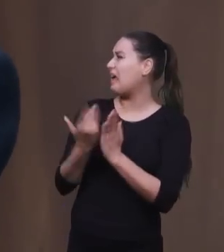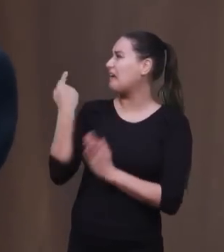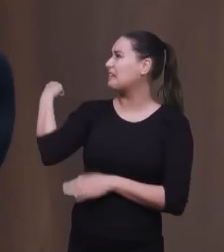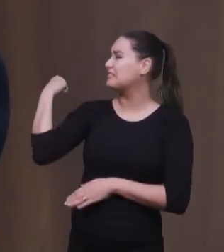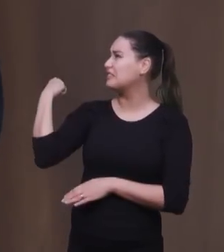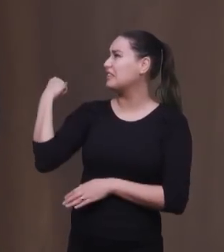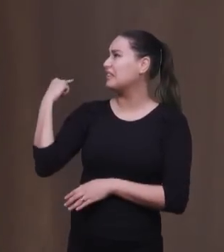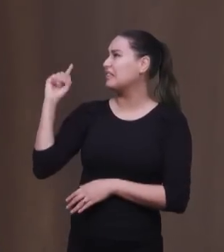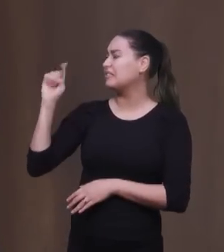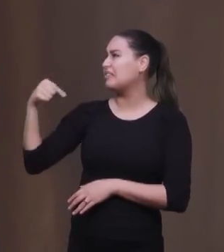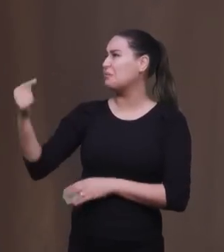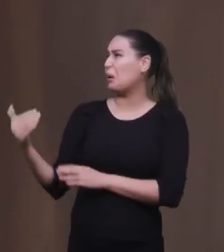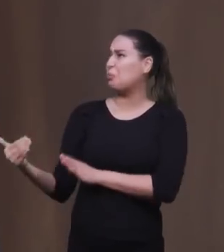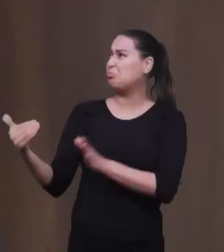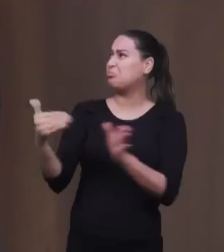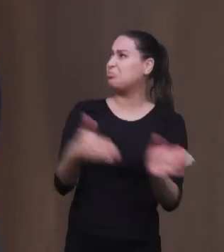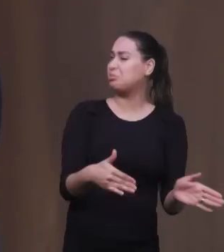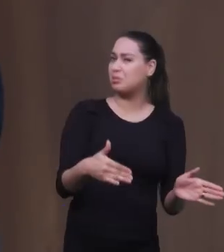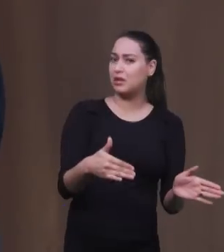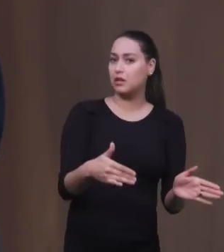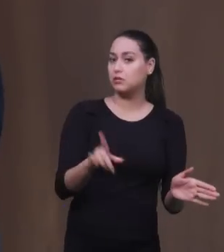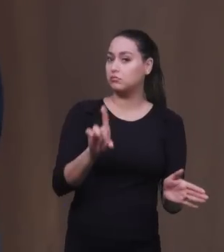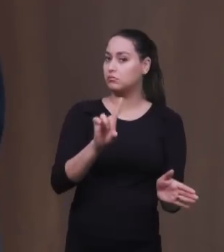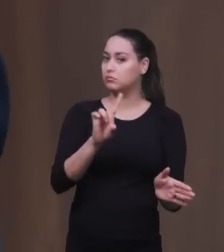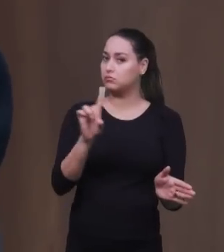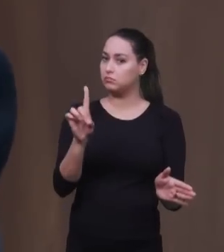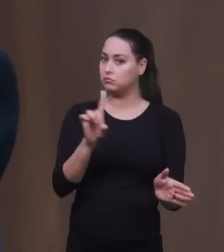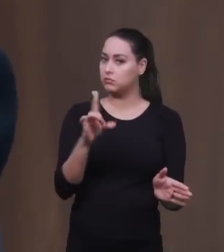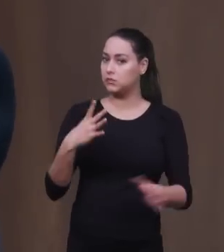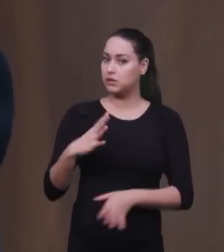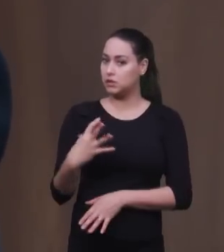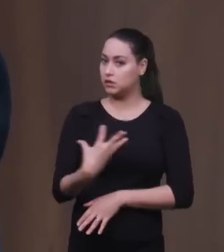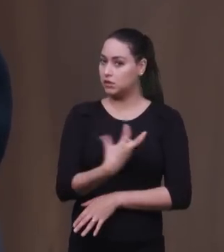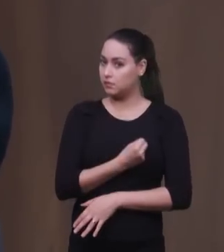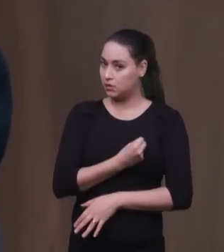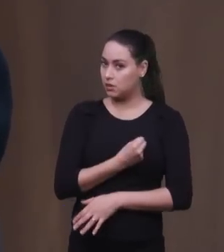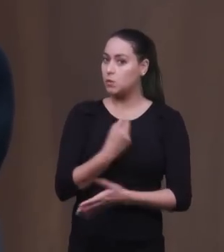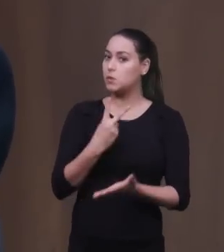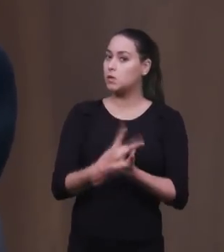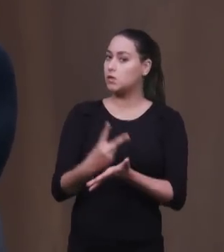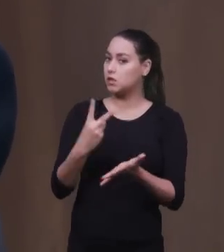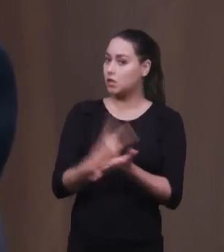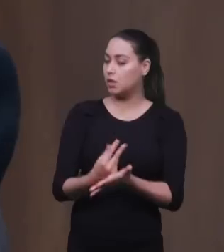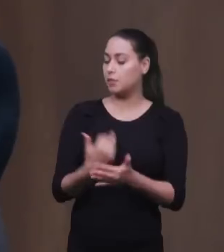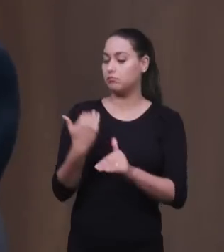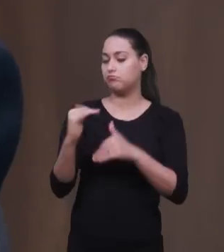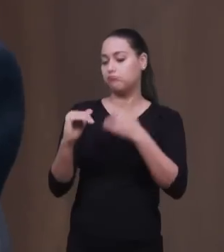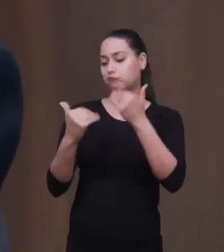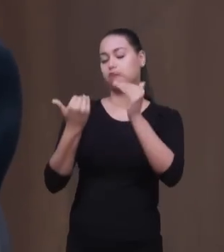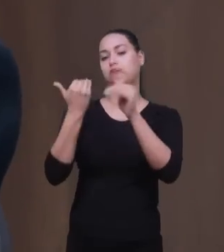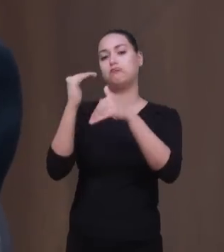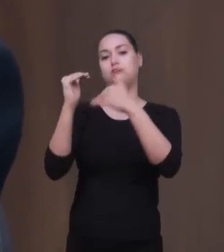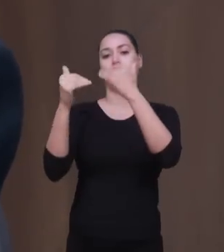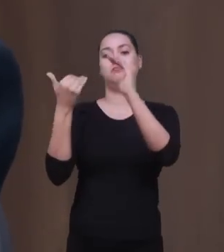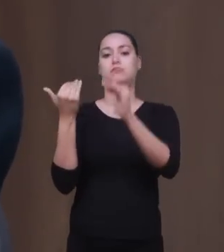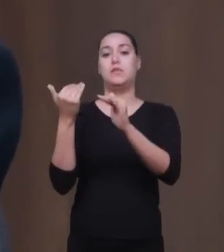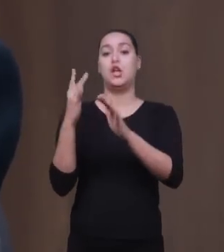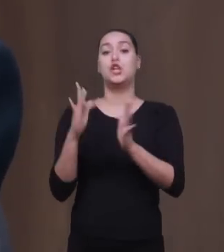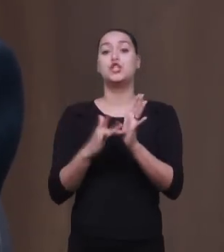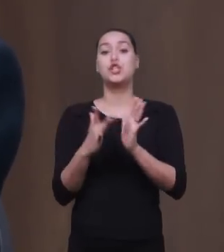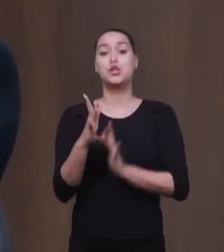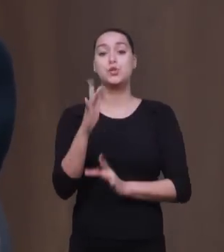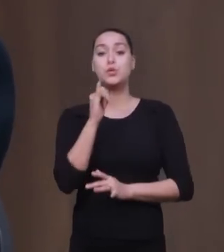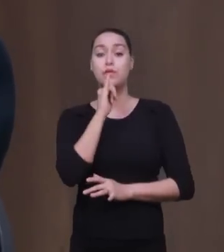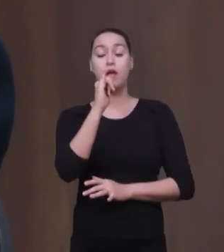eu aceitei Jesus, depois eu resolvi tomar outra decisão. Não, salvação é alguma coisa que é dinâmica, que é constante. O Senhor Jesus disse